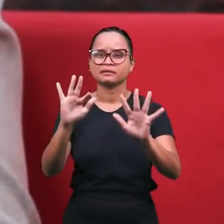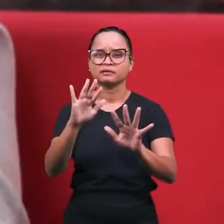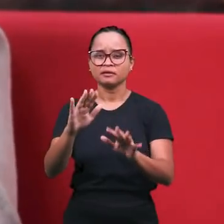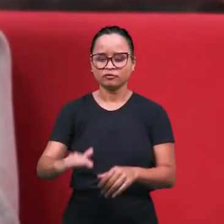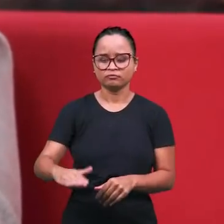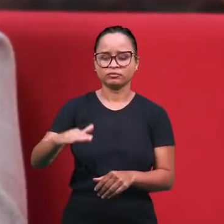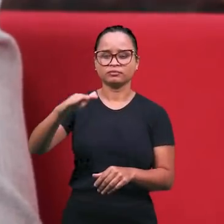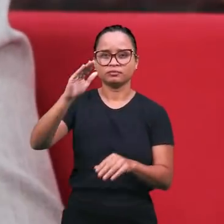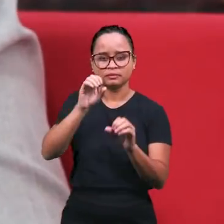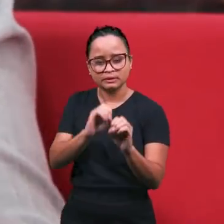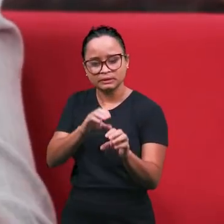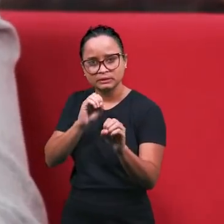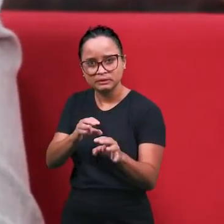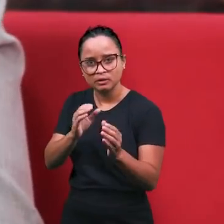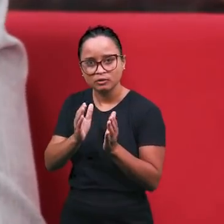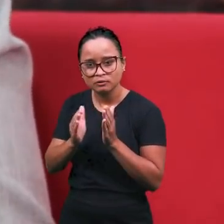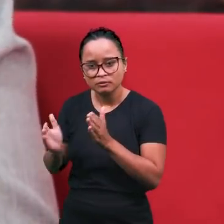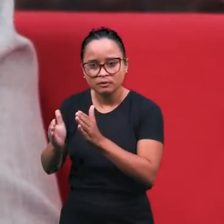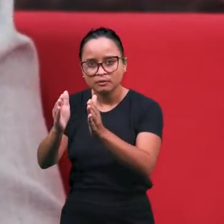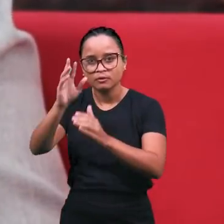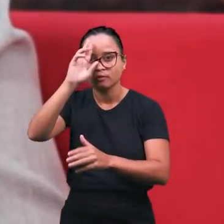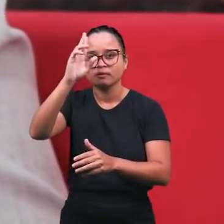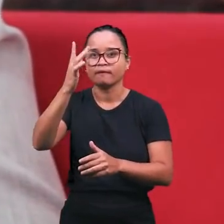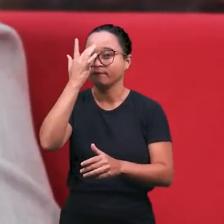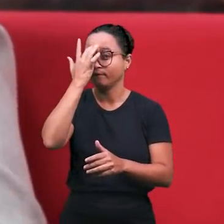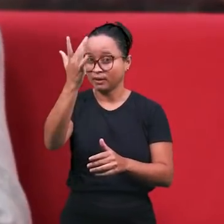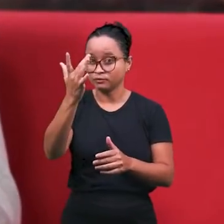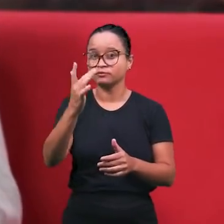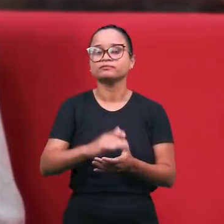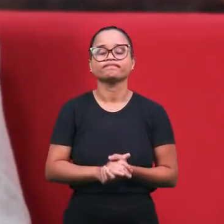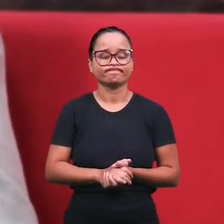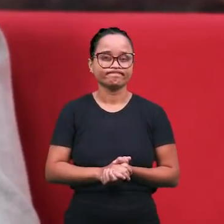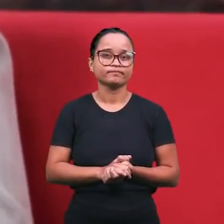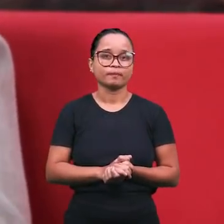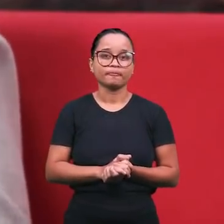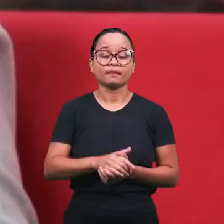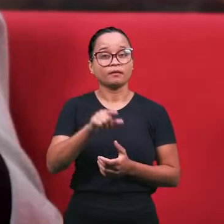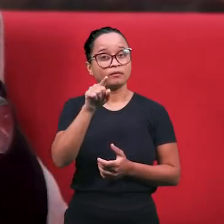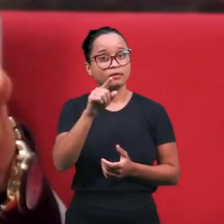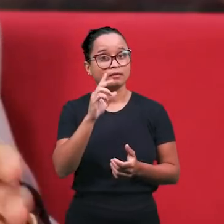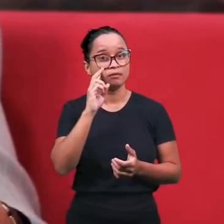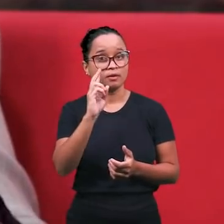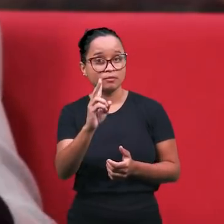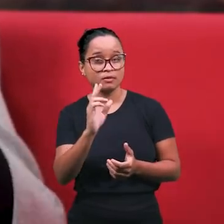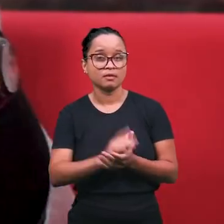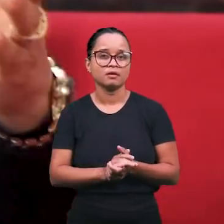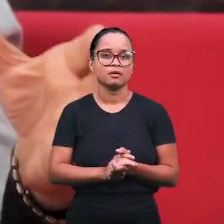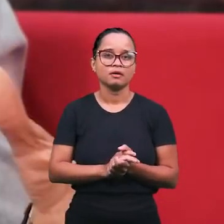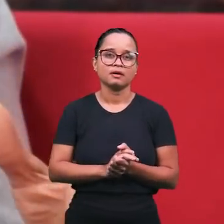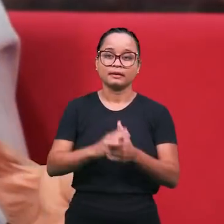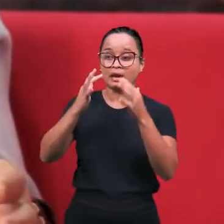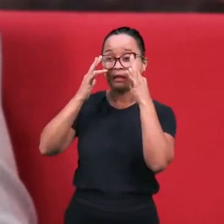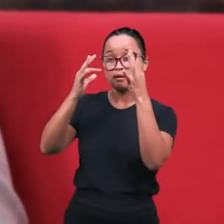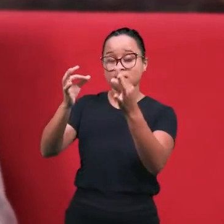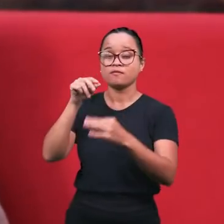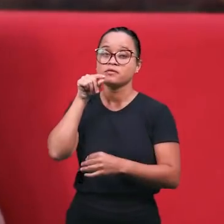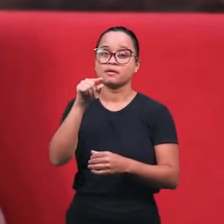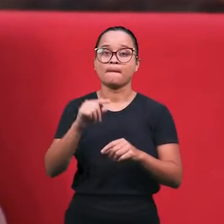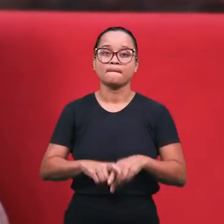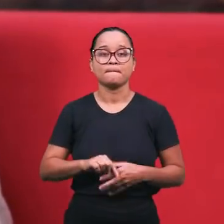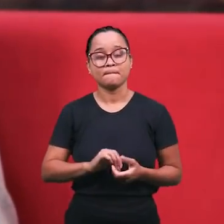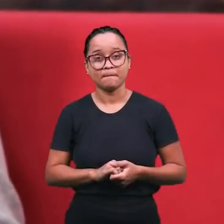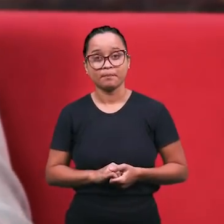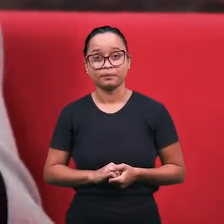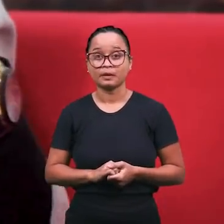está educando seu filho, falando do caminho do Senhor, fica mais fácil dele ver em você, dele ouvir aquilo que você está